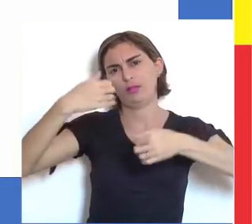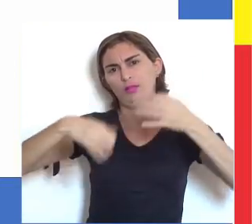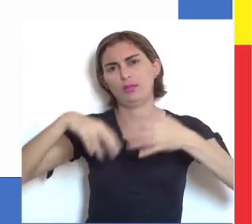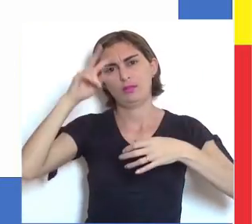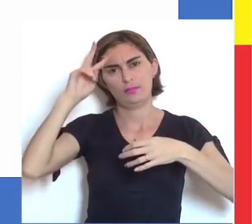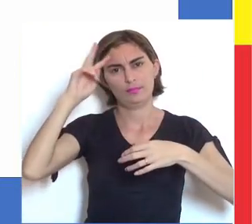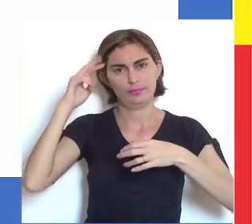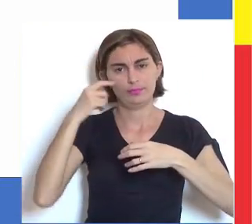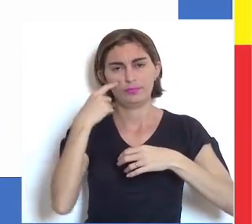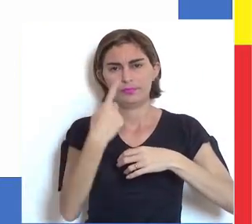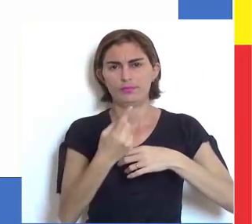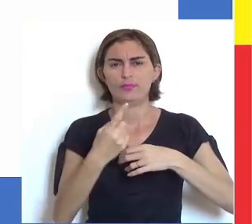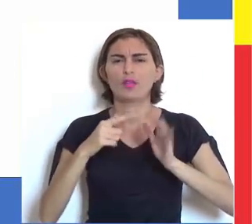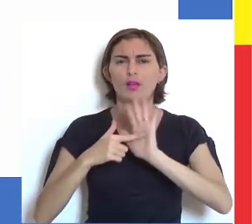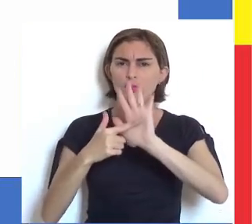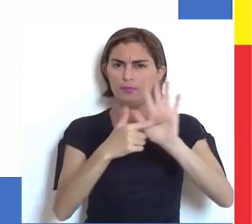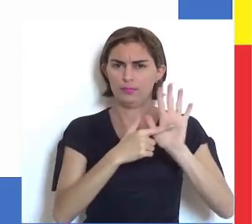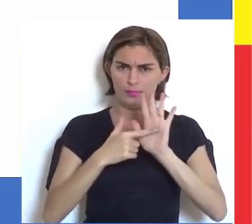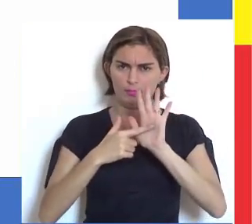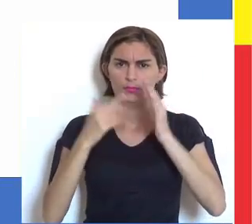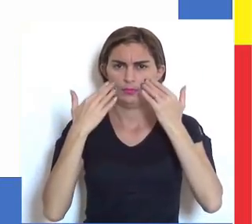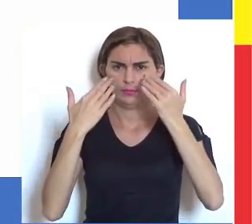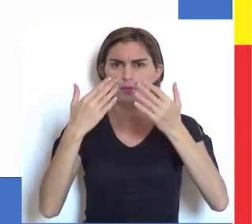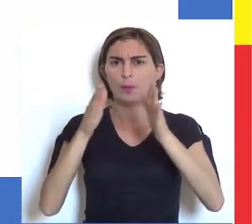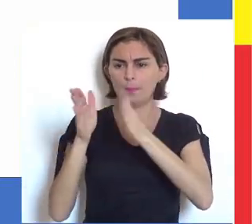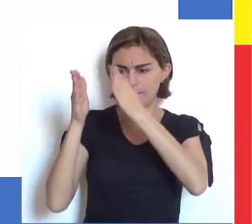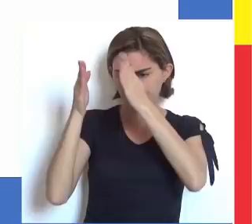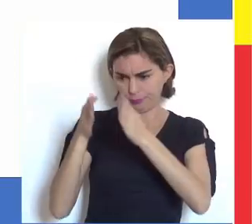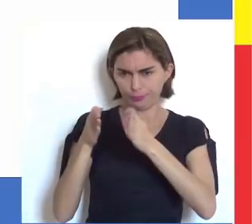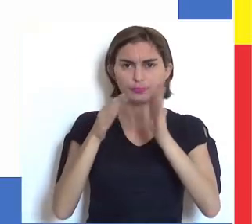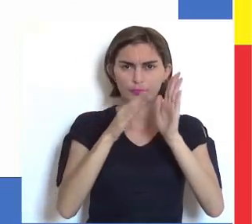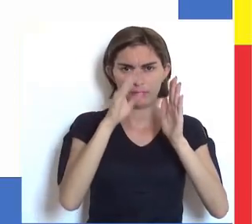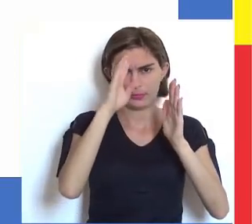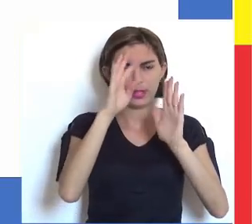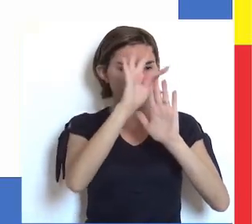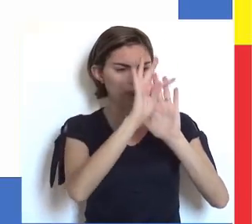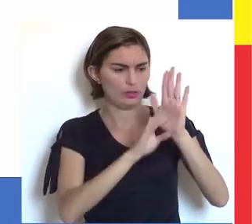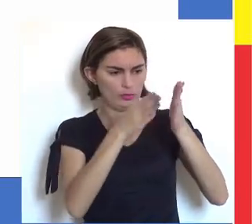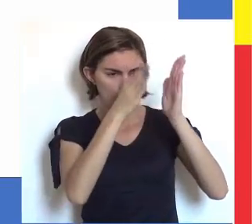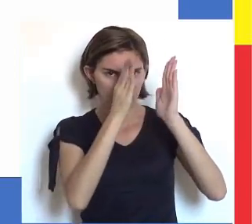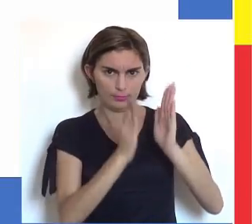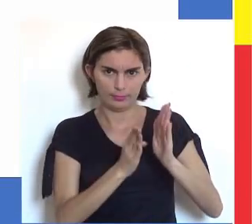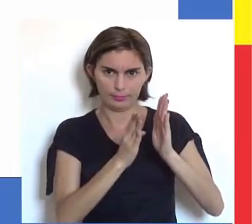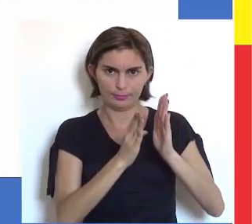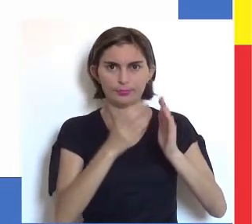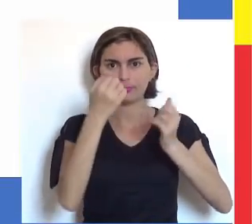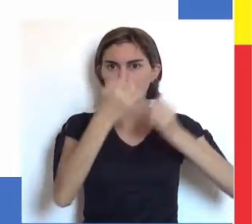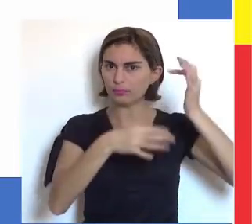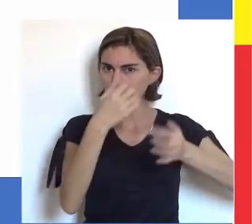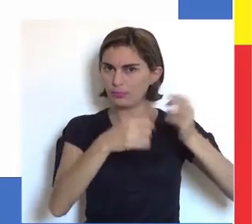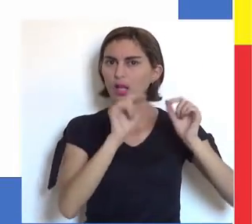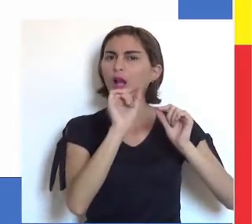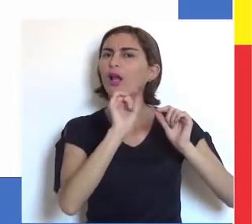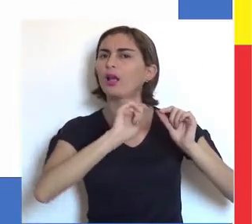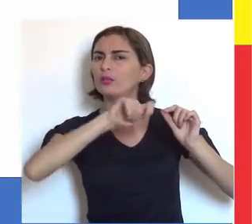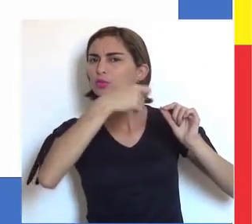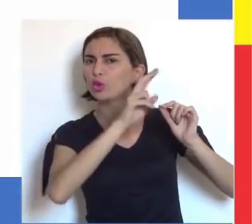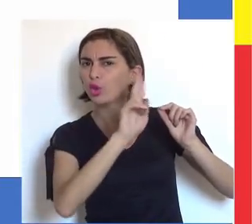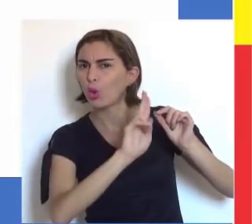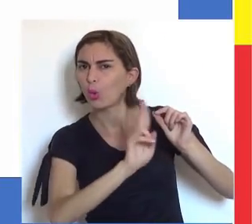nosso enredo. Olha só, a apresentação ela é a parte do texto em que as personagens são apresentadas e